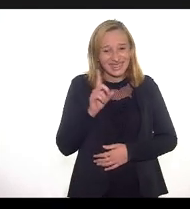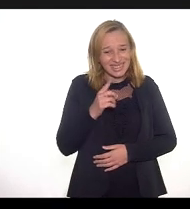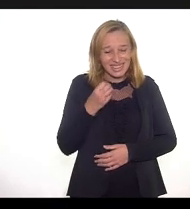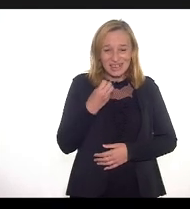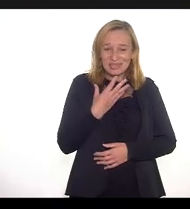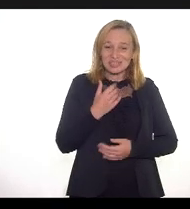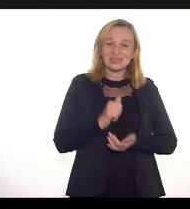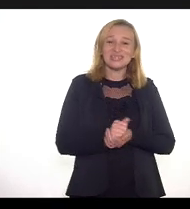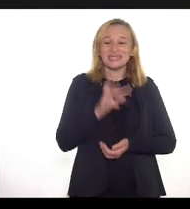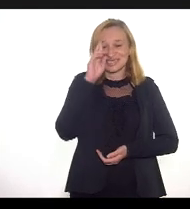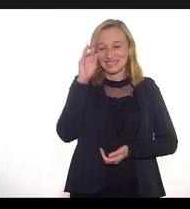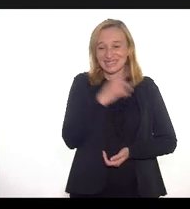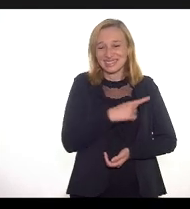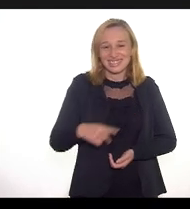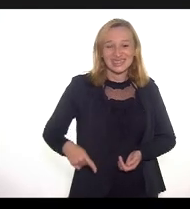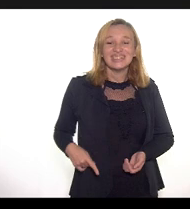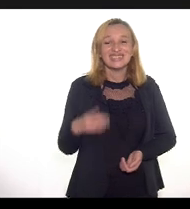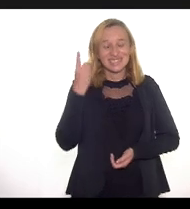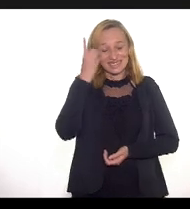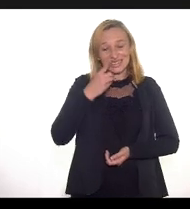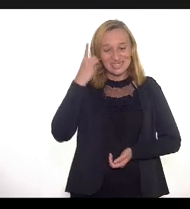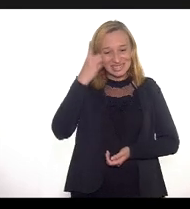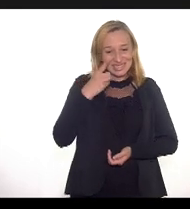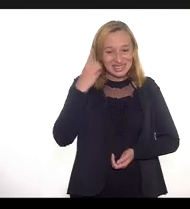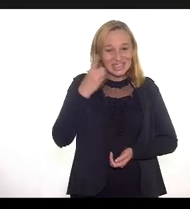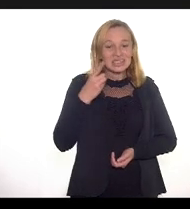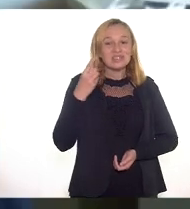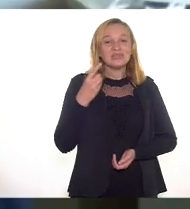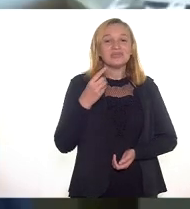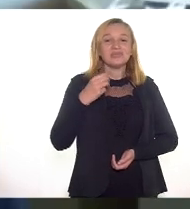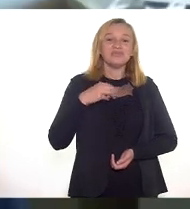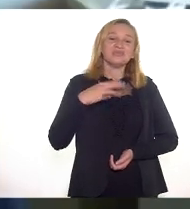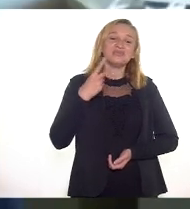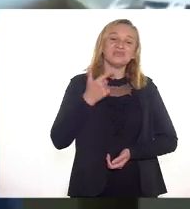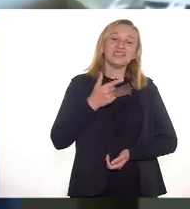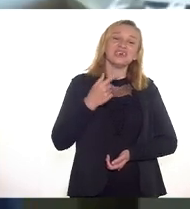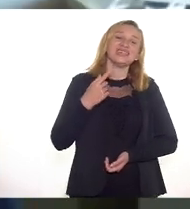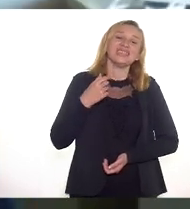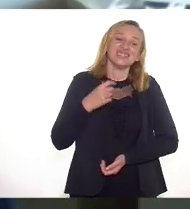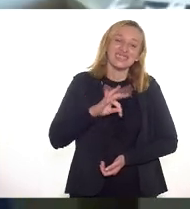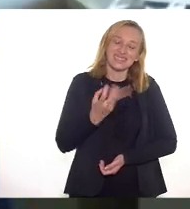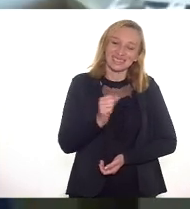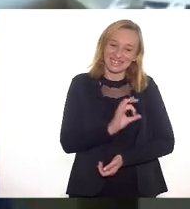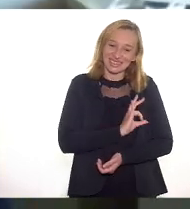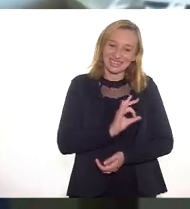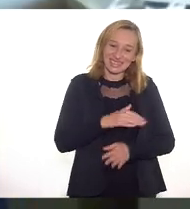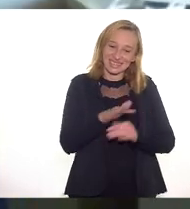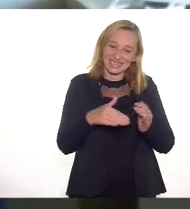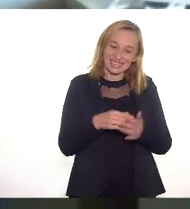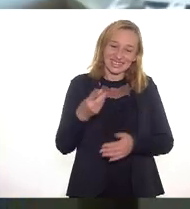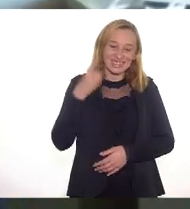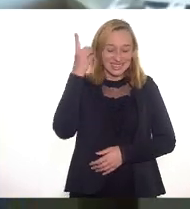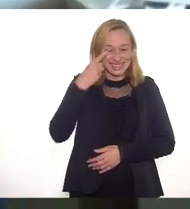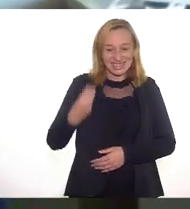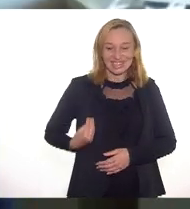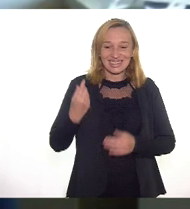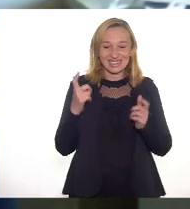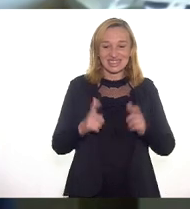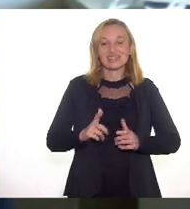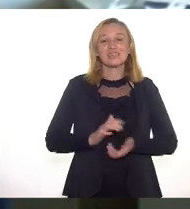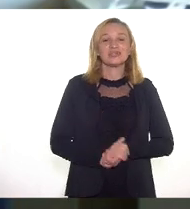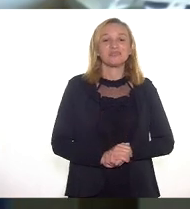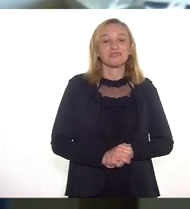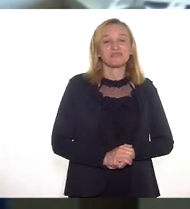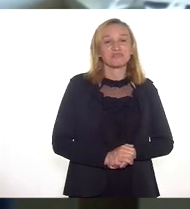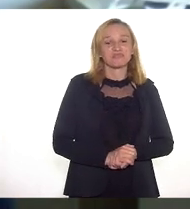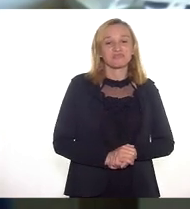Senhora presidente, deputada Marta Rocha, senhoras deputadas, senhores deputados presentes.